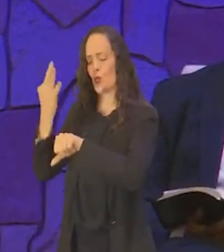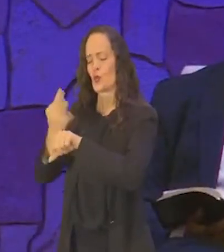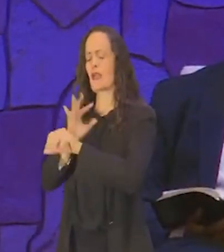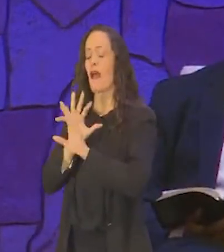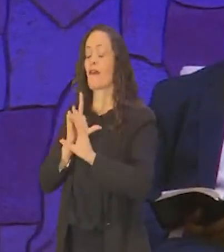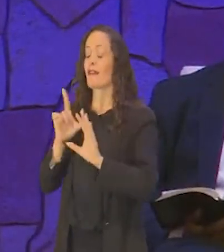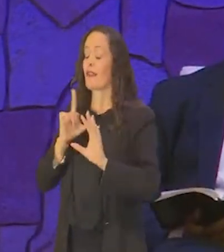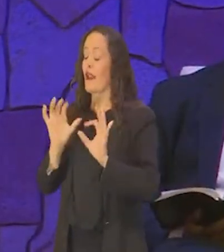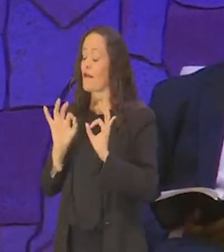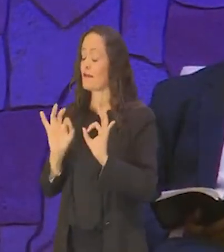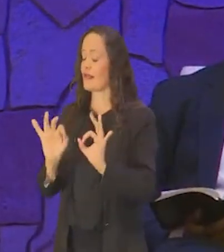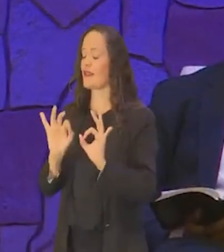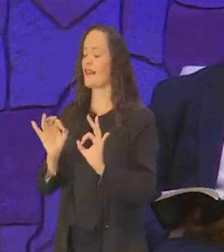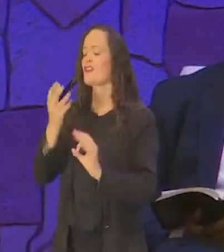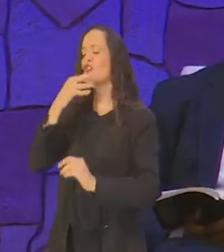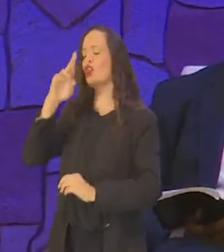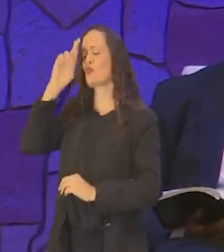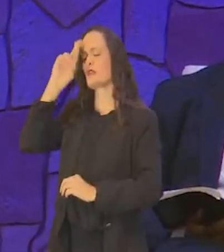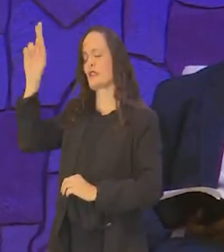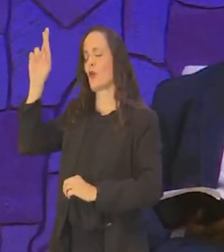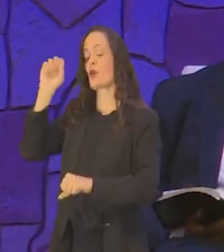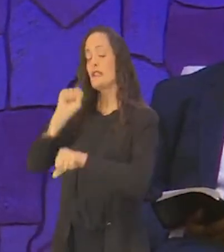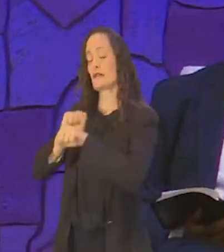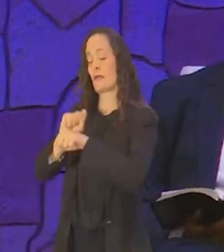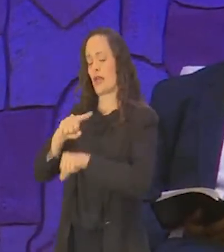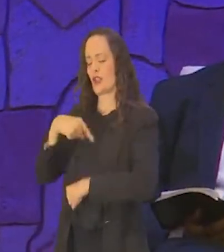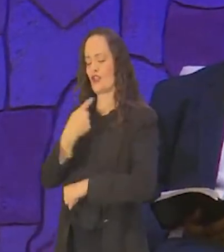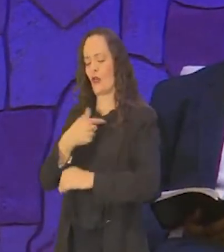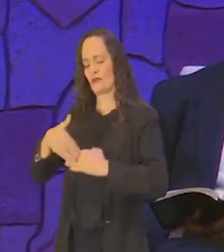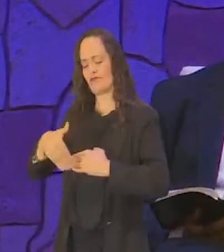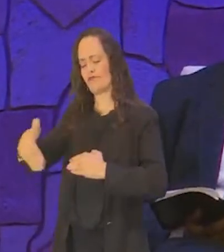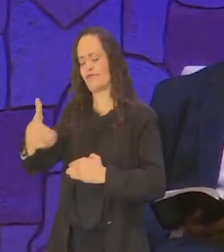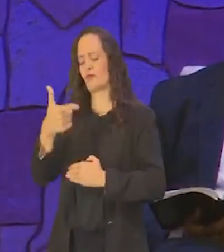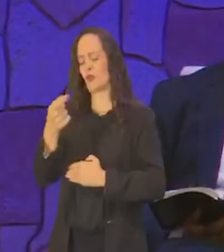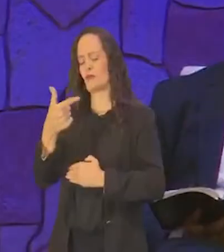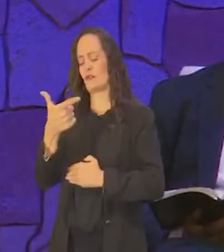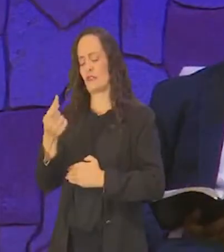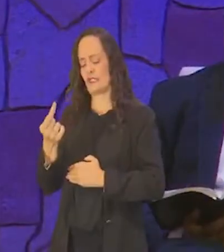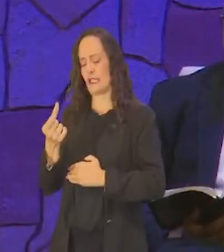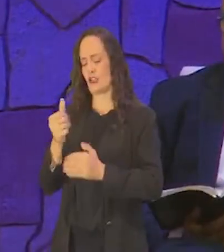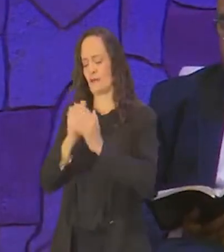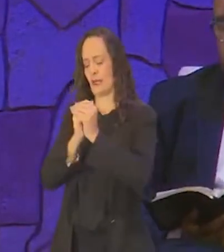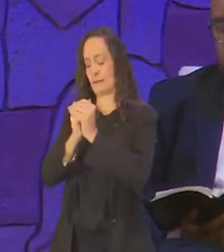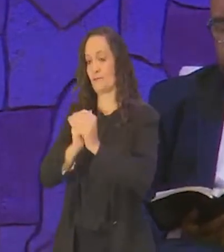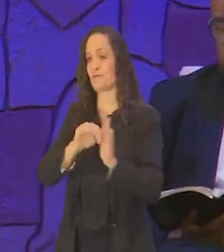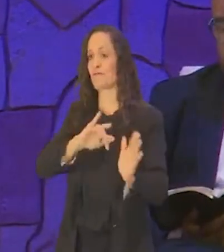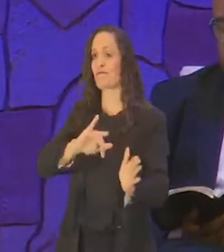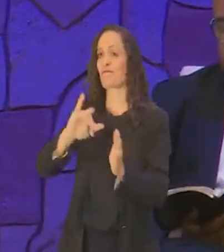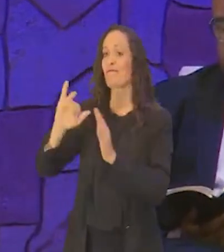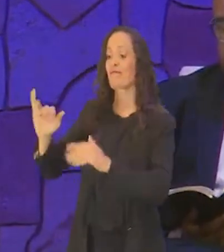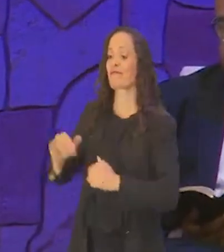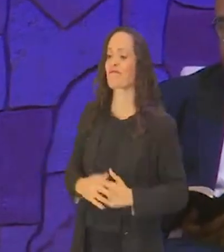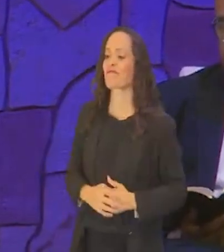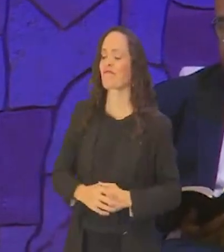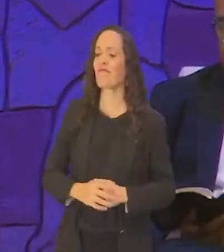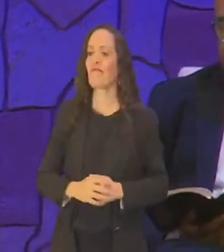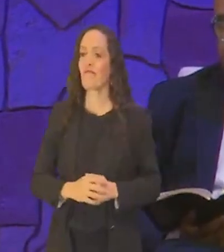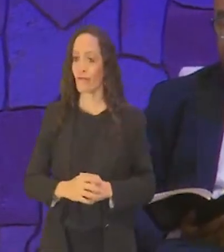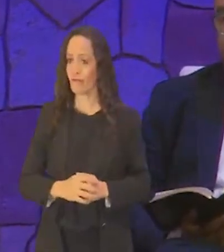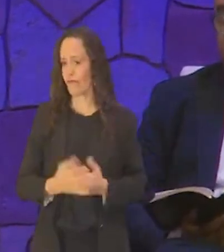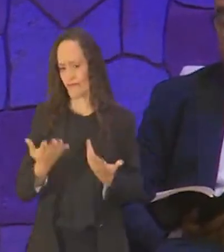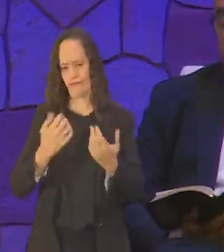convicção que o Senhor espera de nós para este novo ano. O texto que nós acabamos de ler é um salmo muito